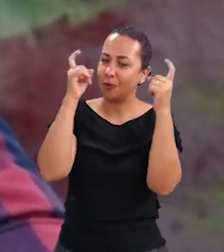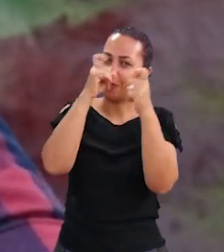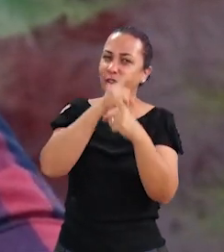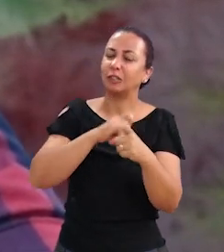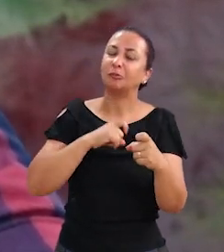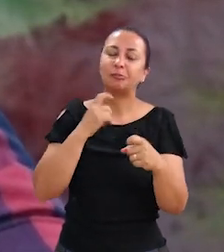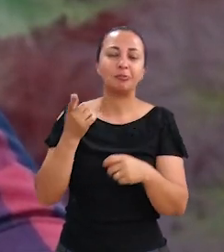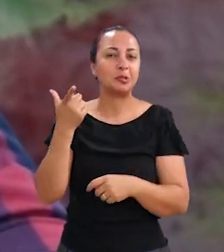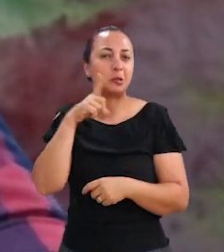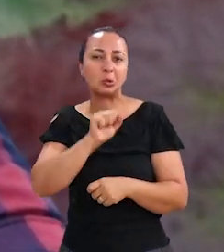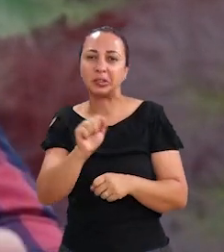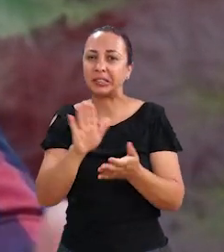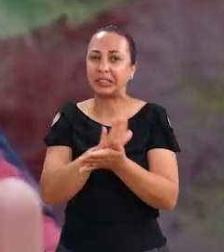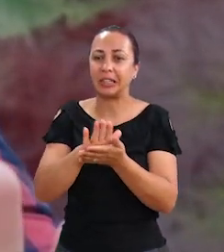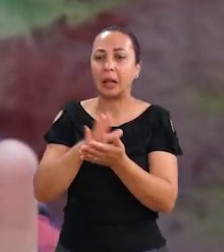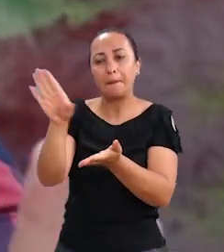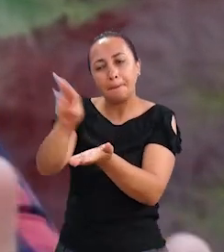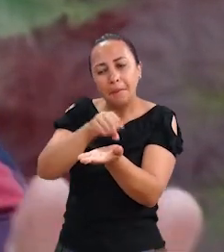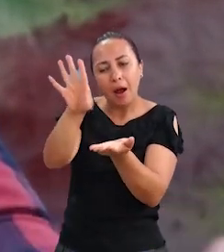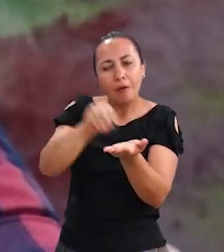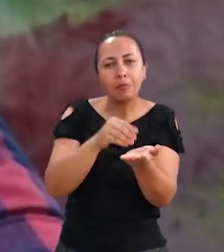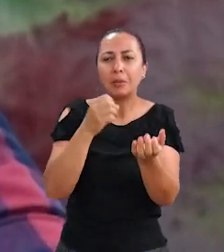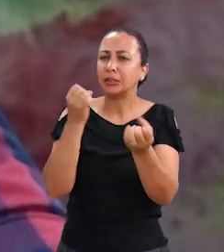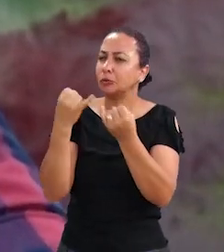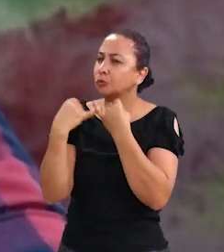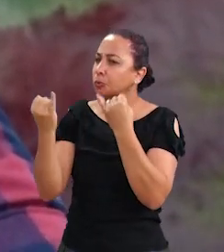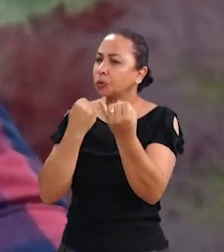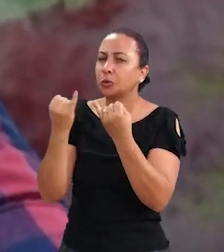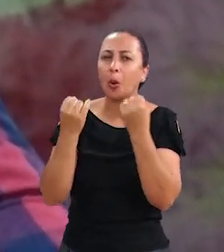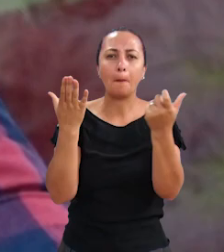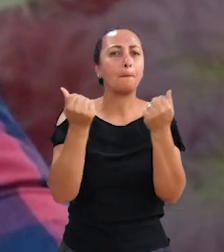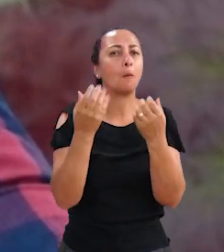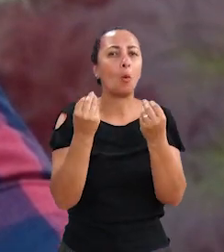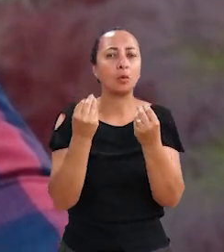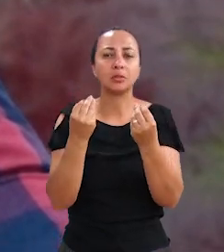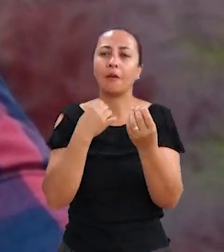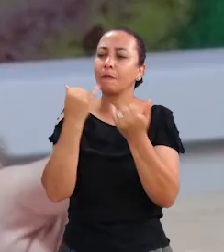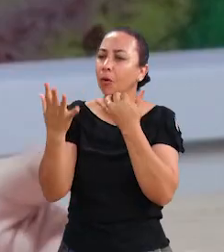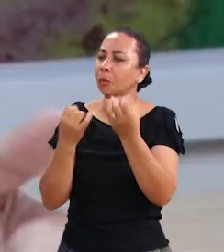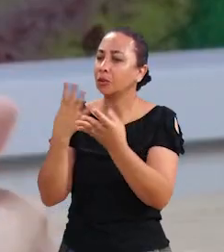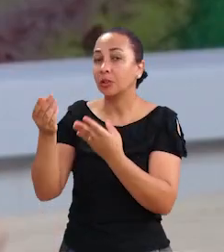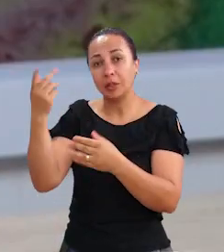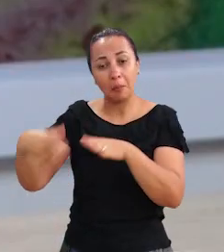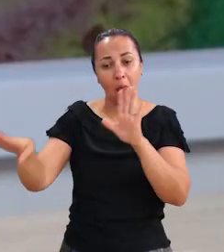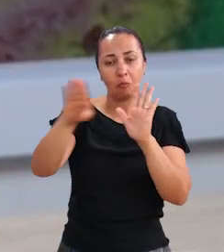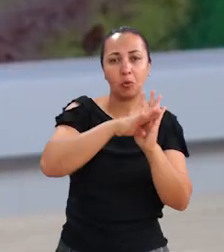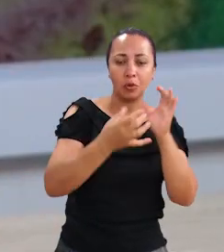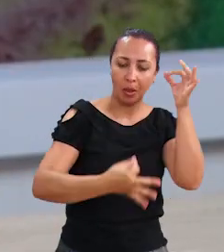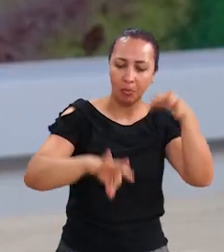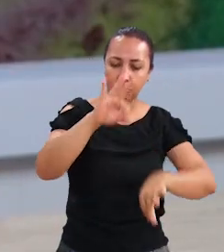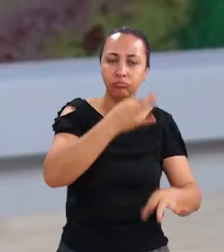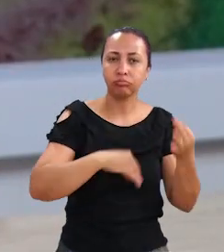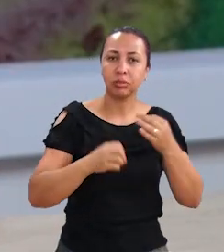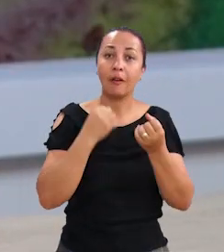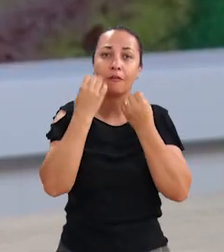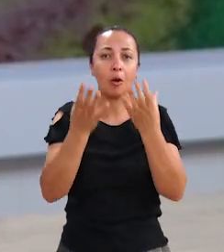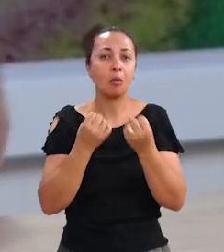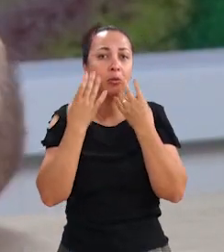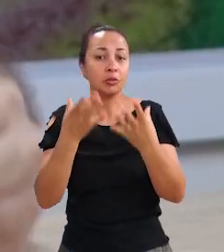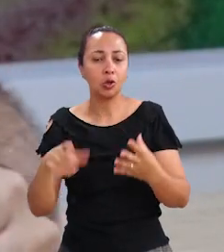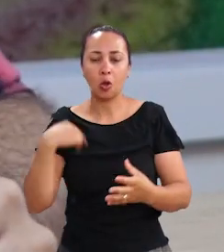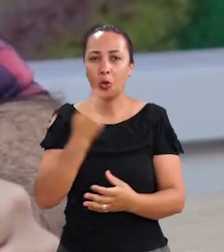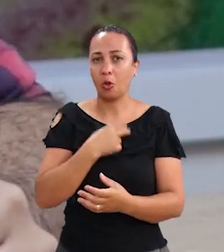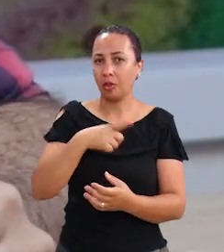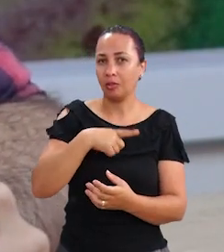limitado e tentamos coletar o máximo de informações possíveis quando estamos em campo. Quando retornamos para o laboratório,